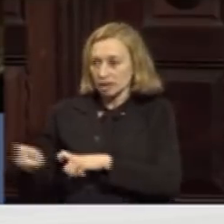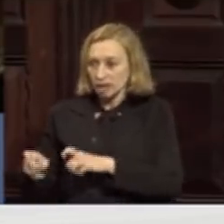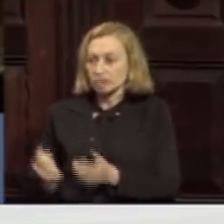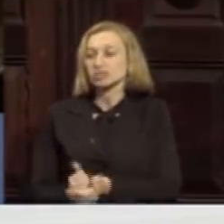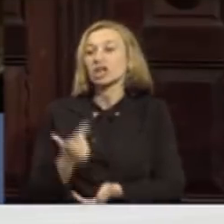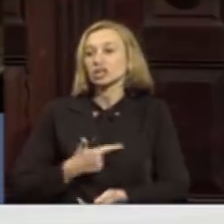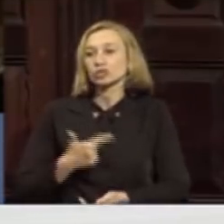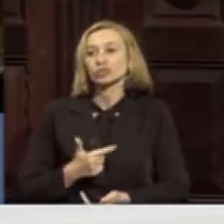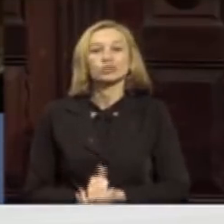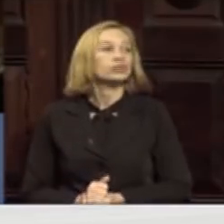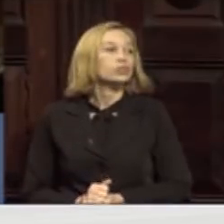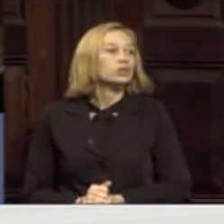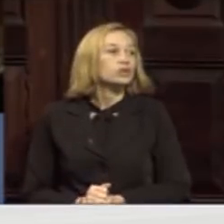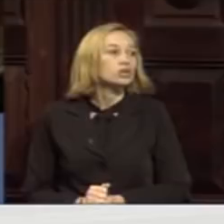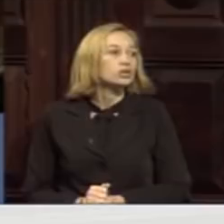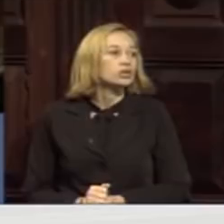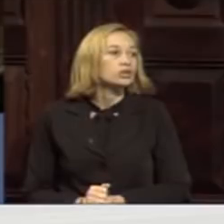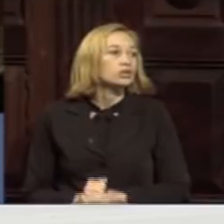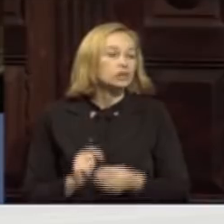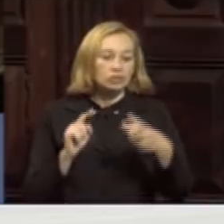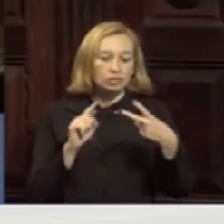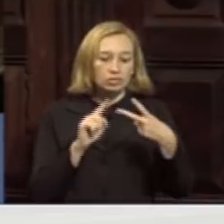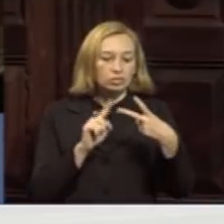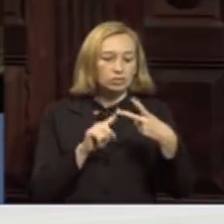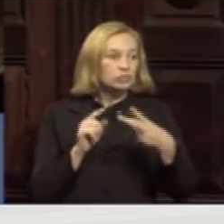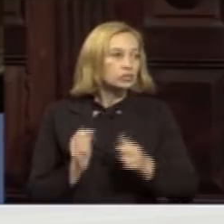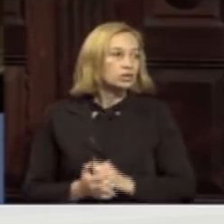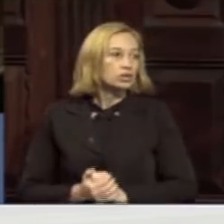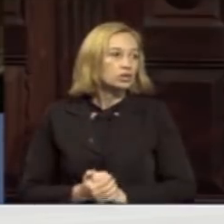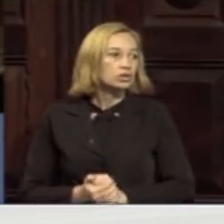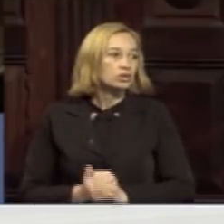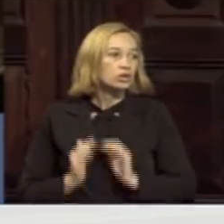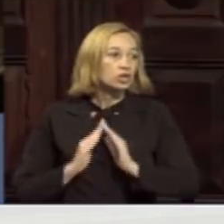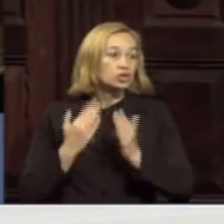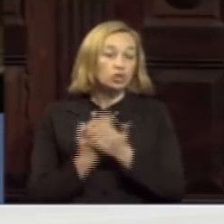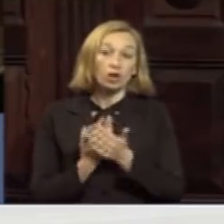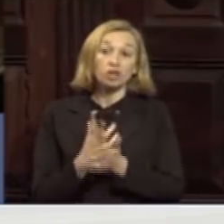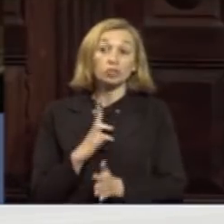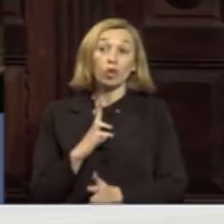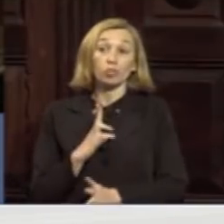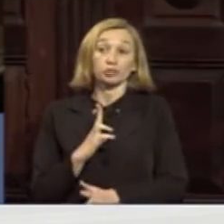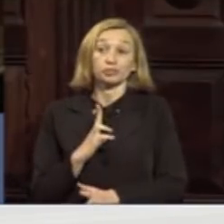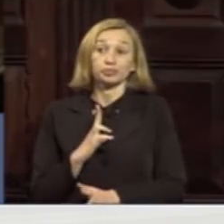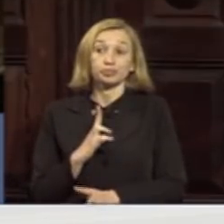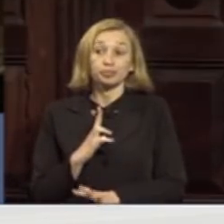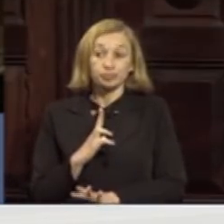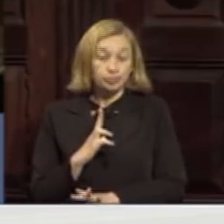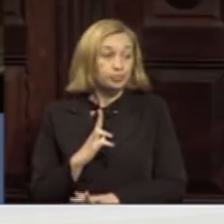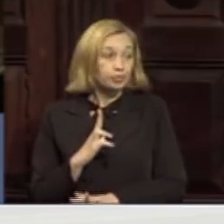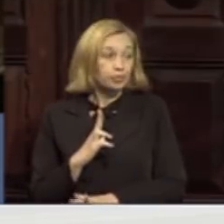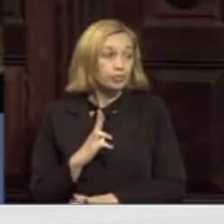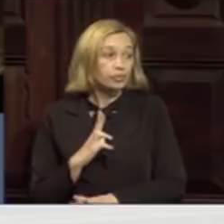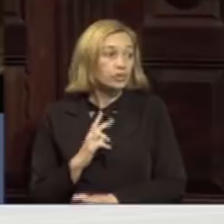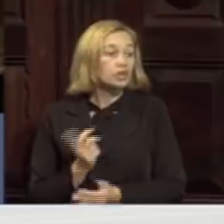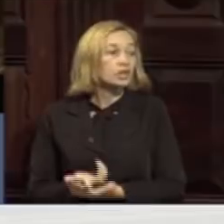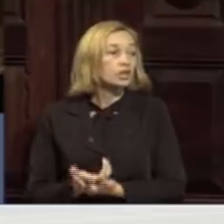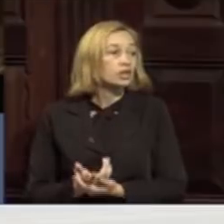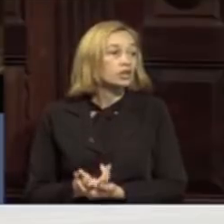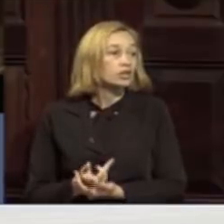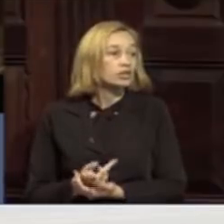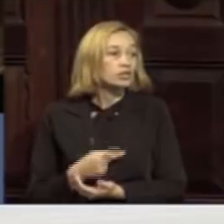Segundo ponto é a cessão do colégio propriamente dito, não é? Do colégio propriamente